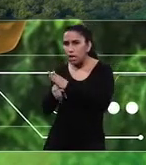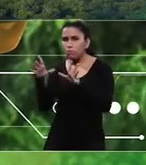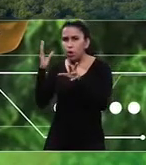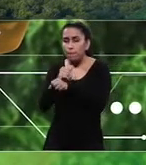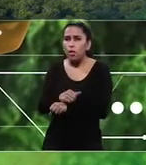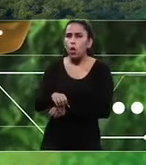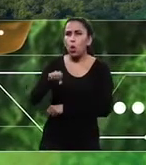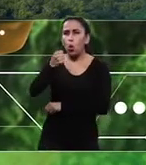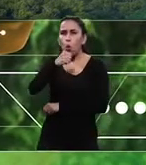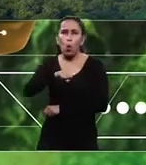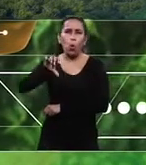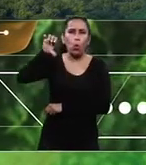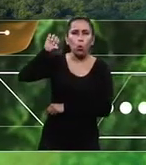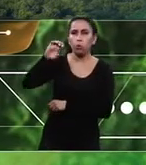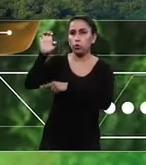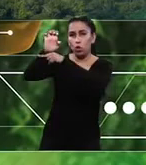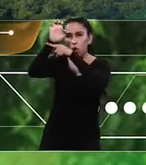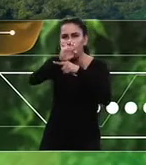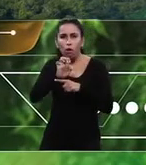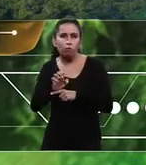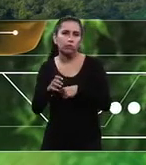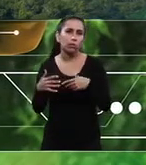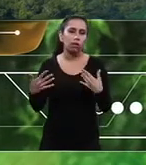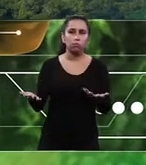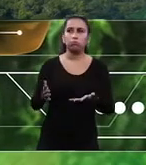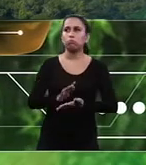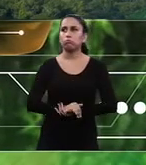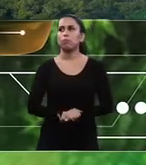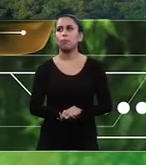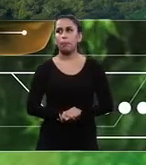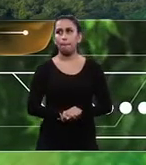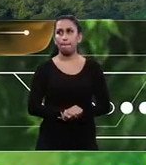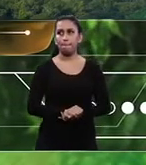8 estados em sua totalidade, mais uma